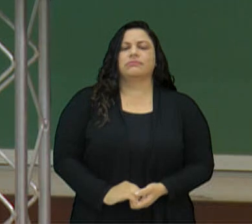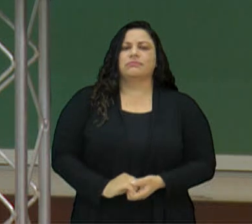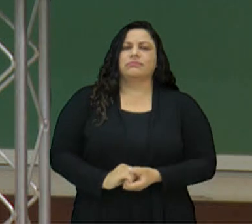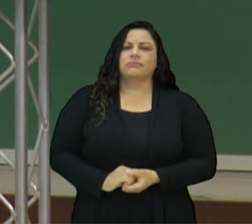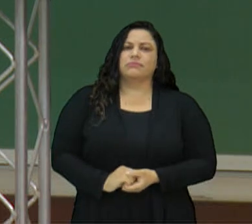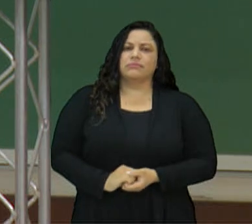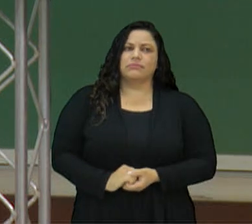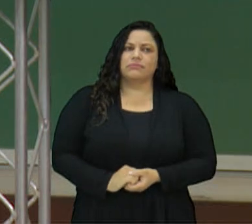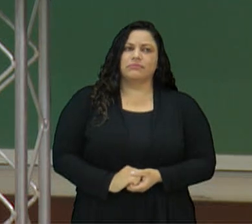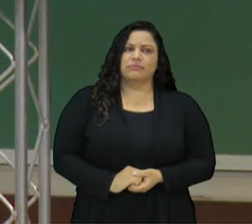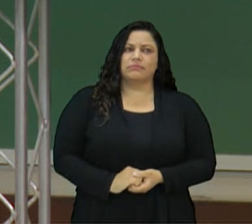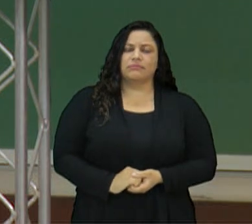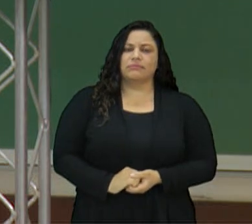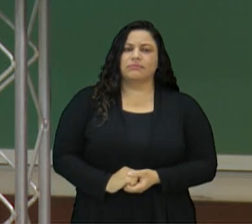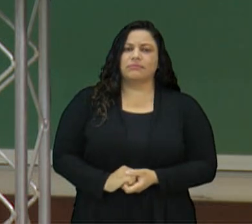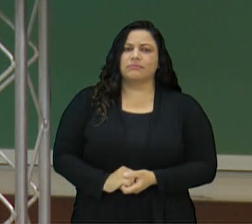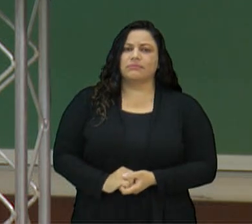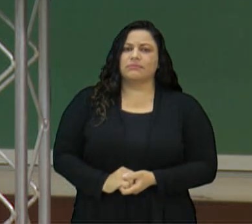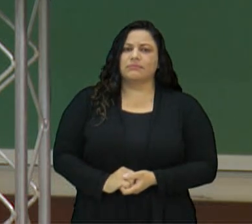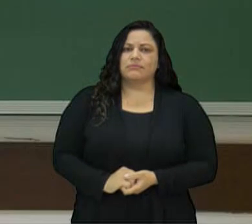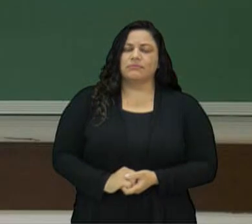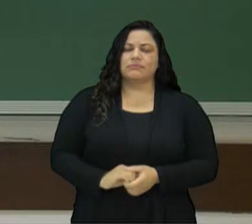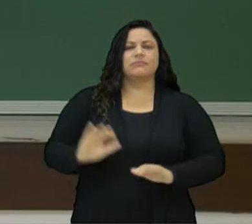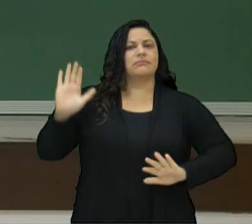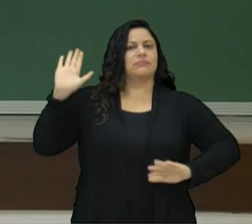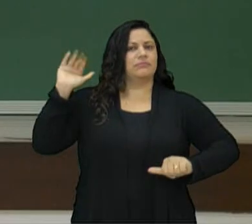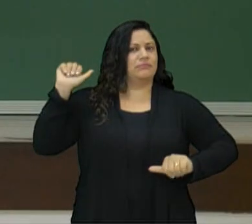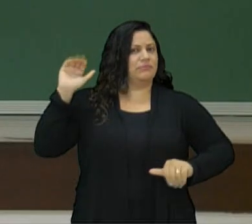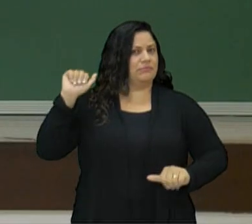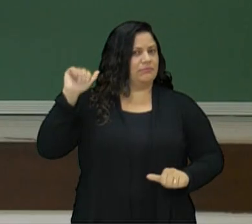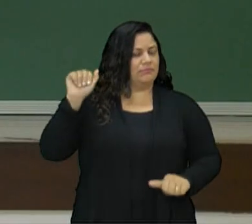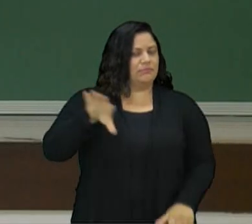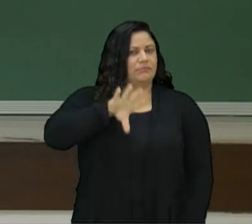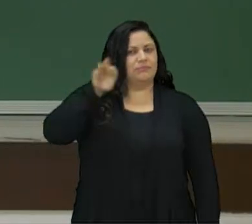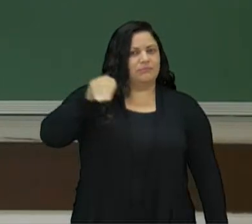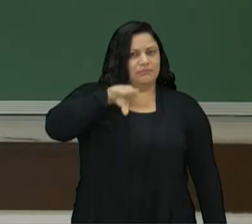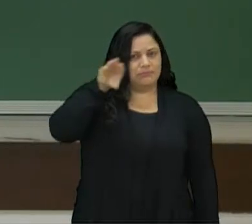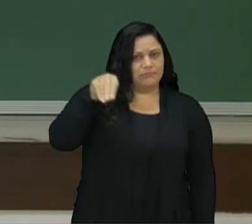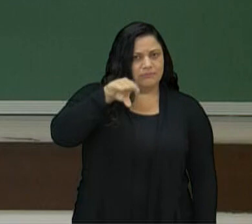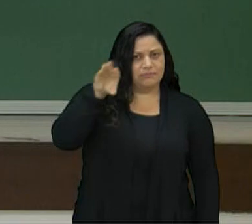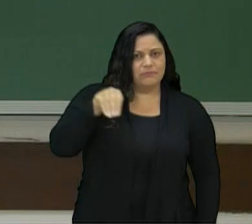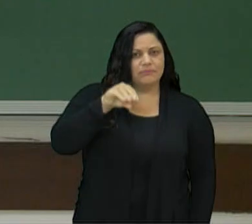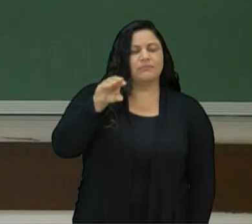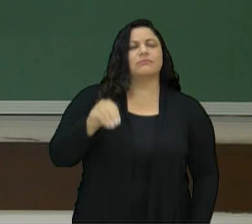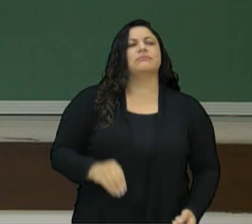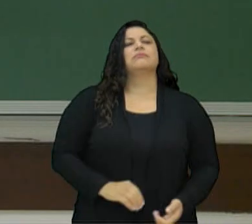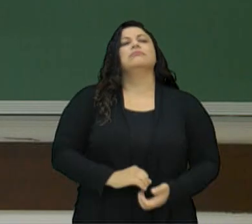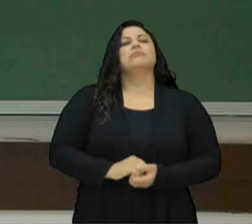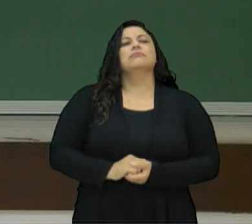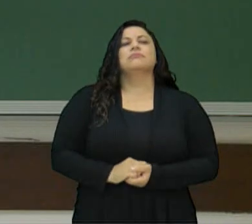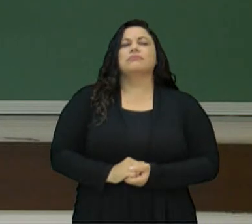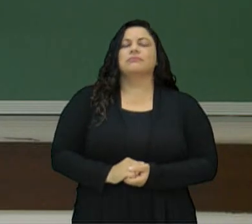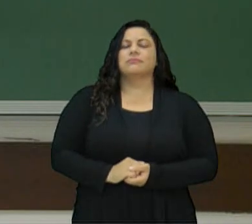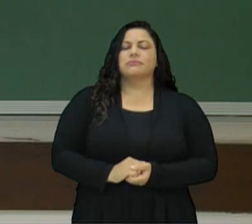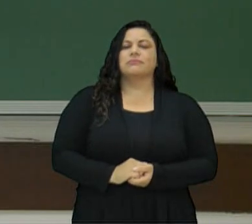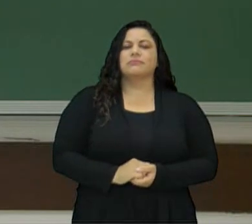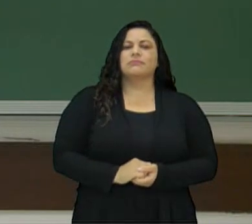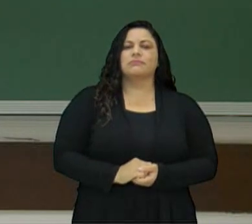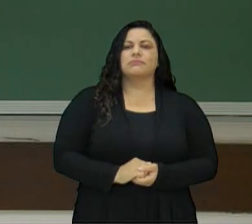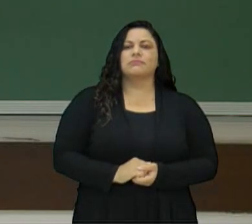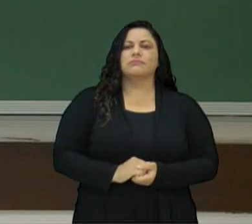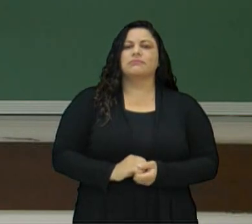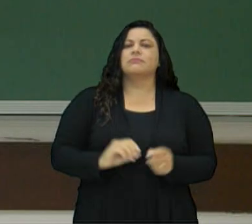Temos acá também algumas questões importantes para se pensar quando se pretende comprar